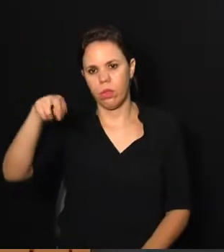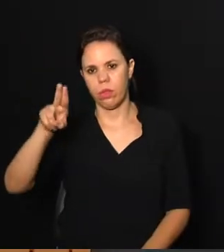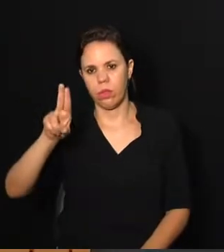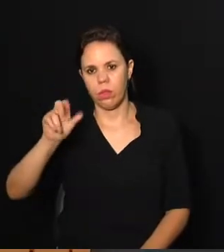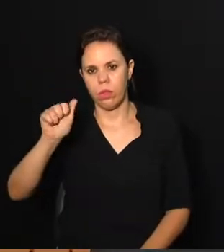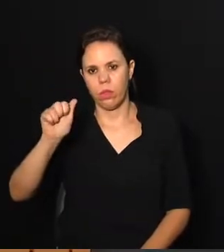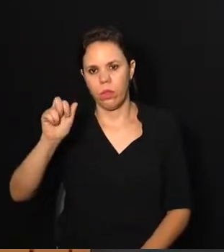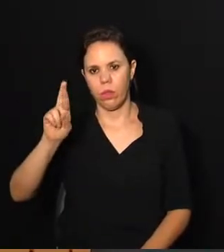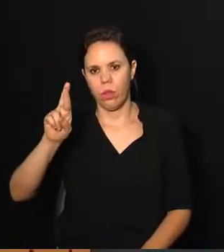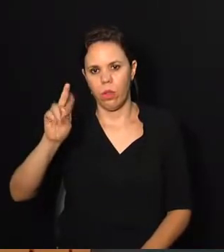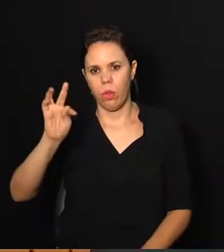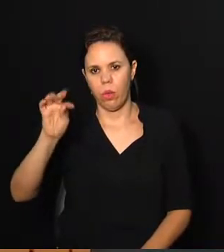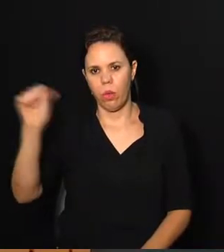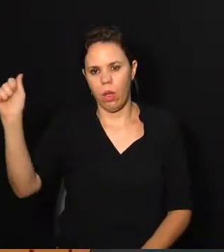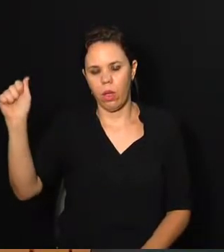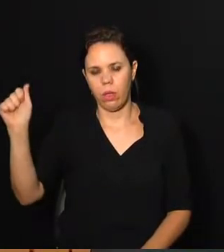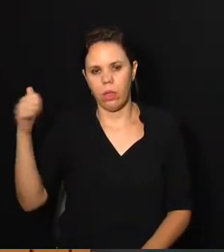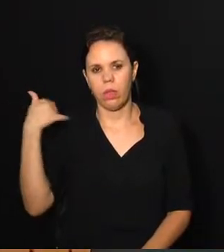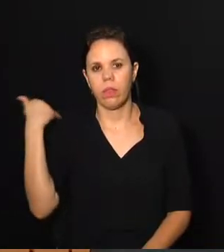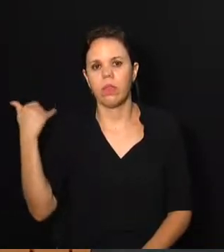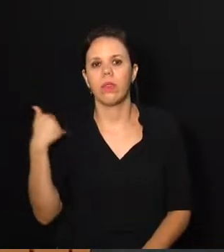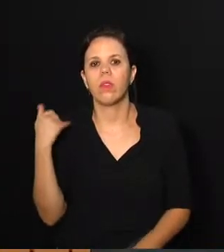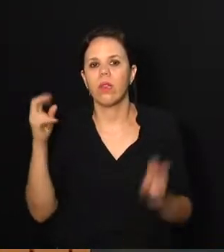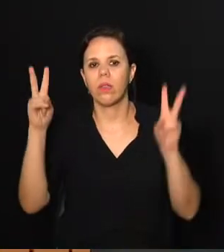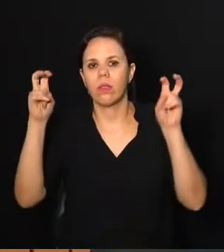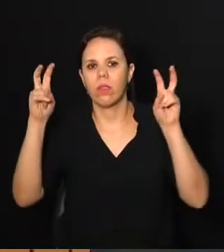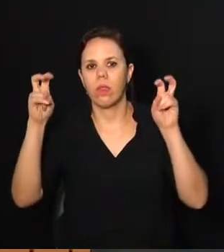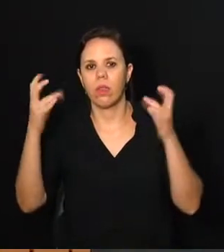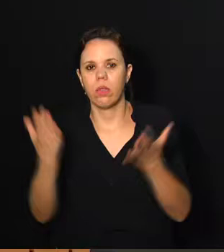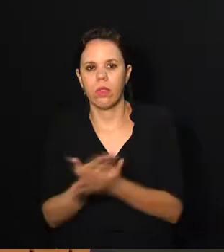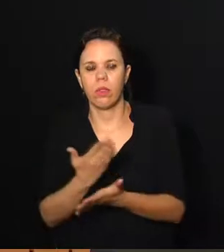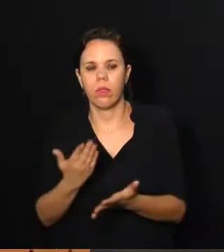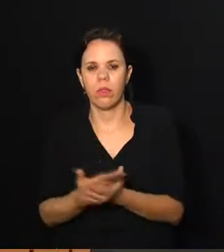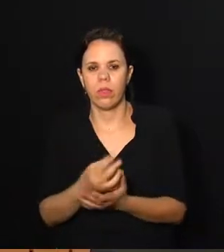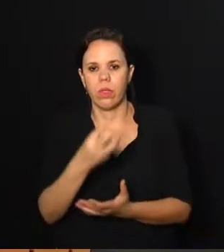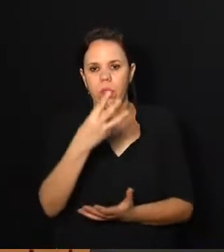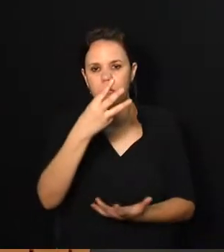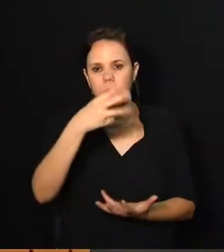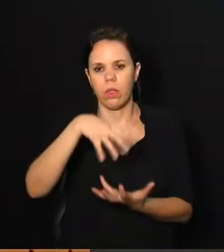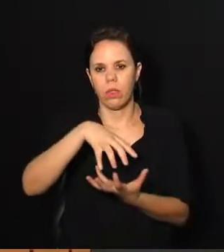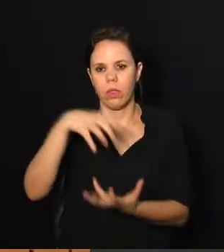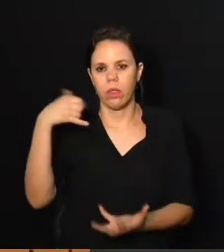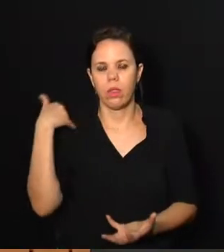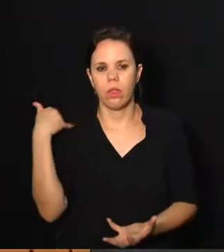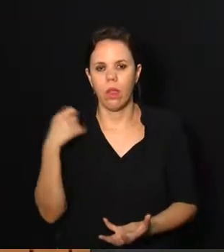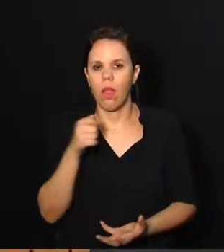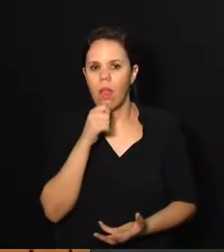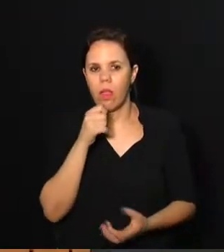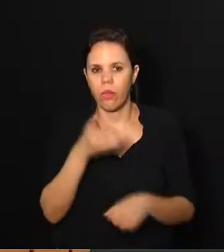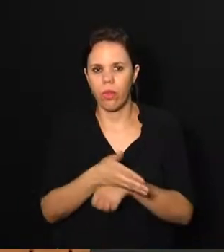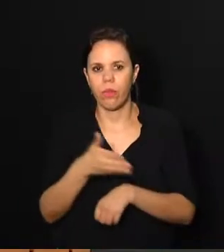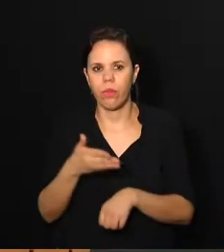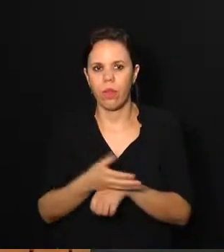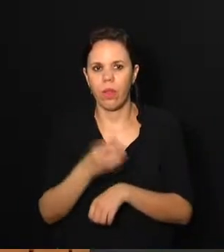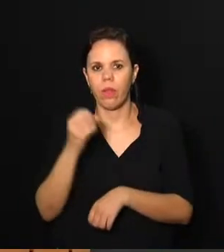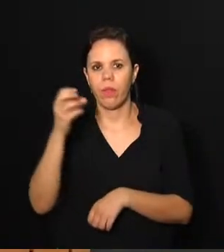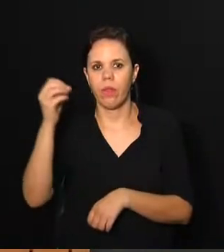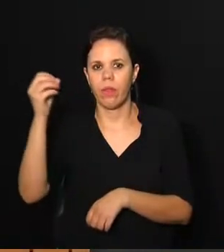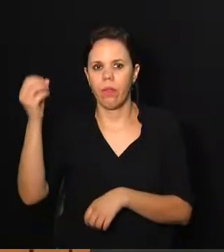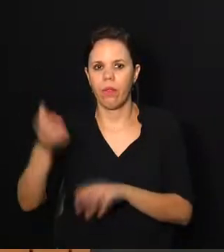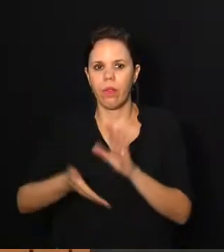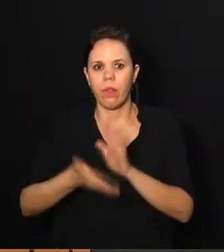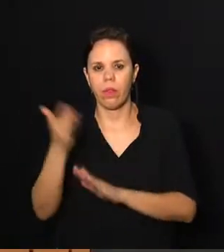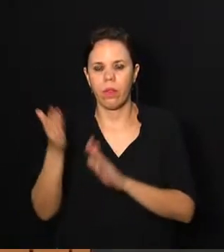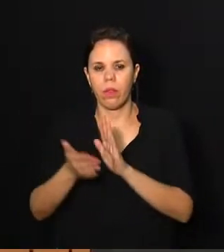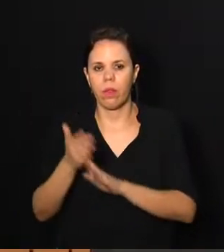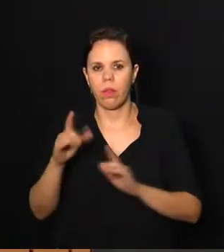idade? Bom, a terceira idade é aquele idoso que ainda frequenta excursões, frequenta festas, que